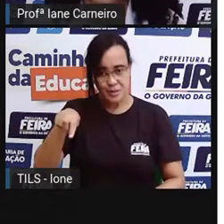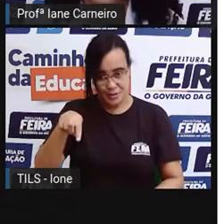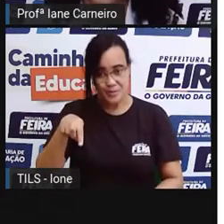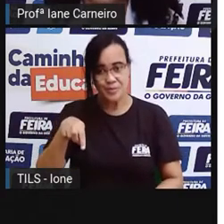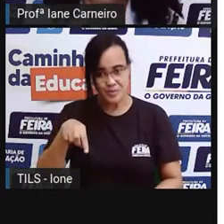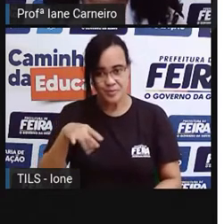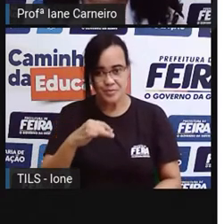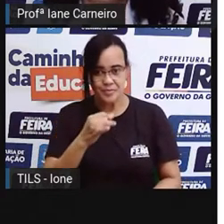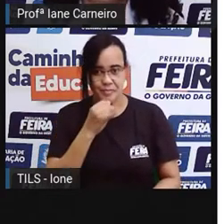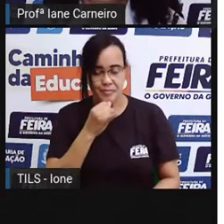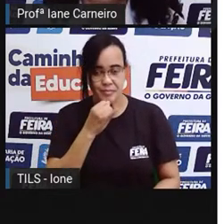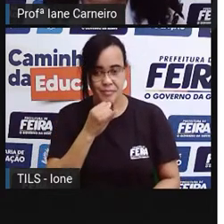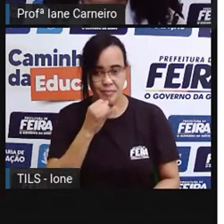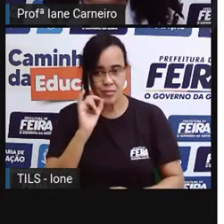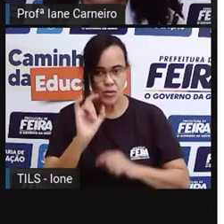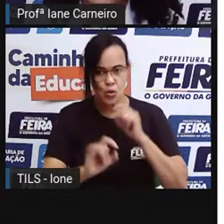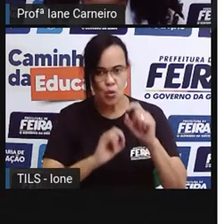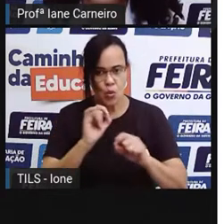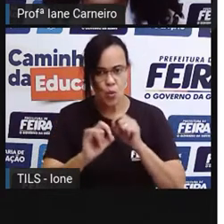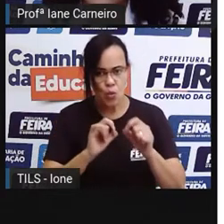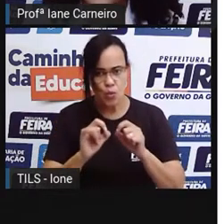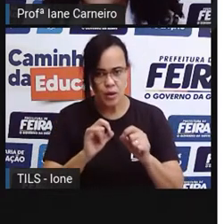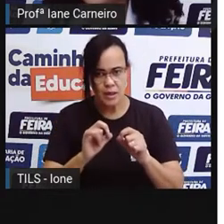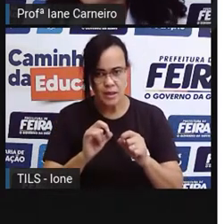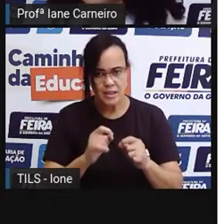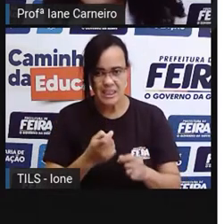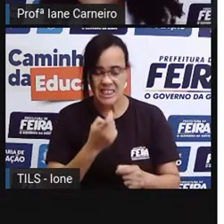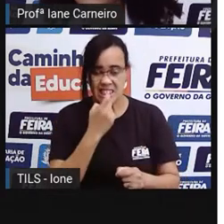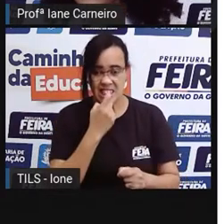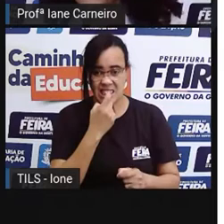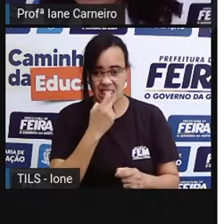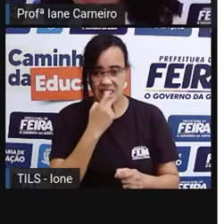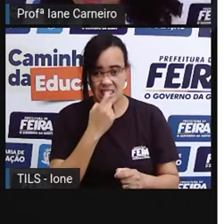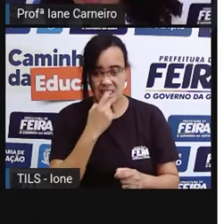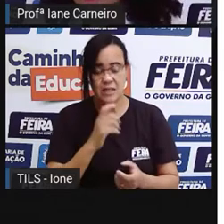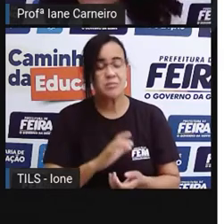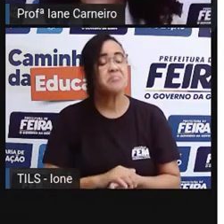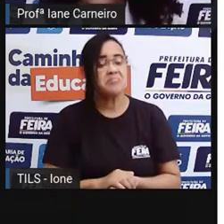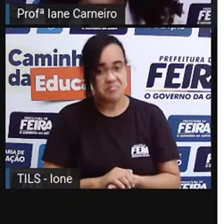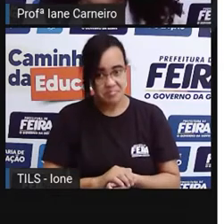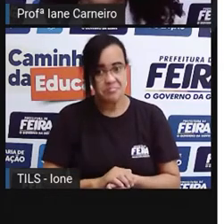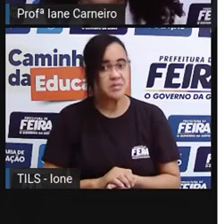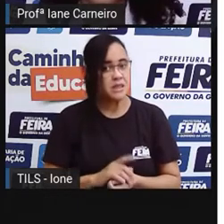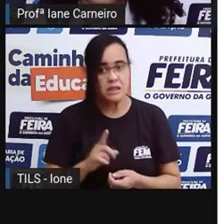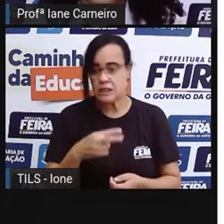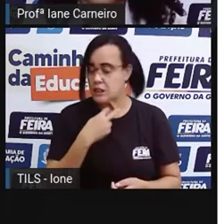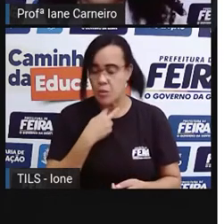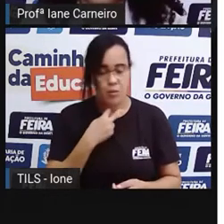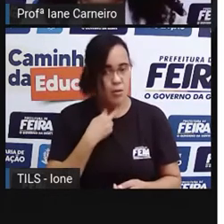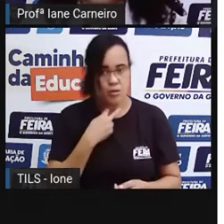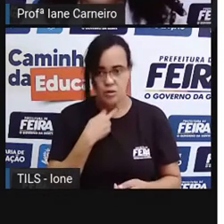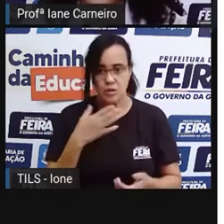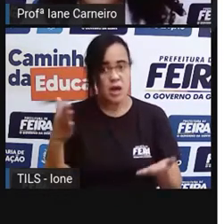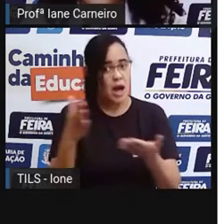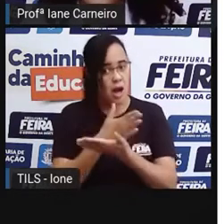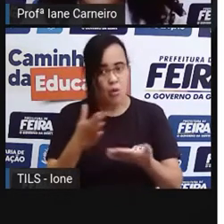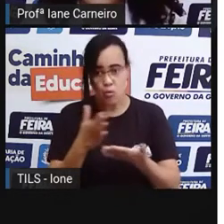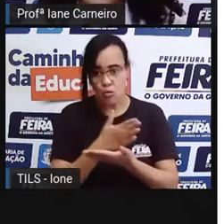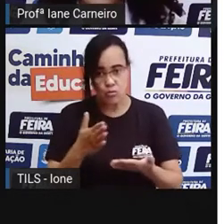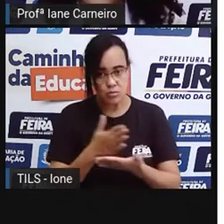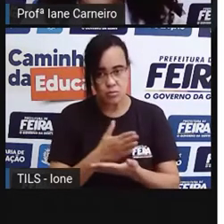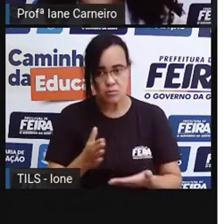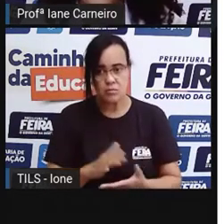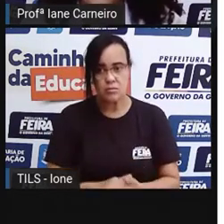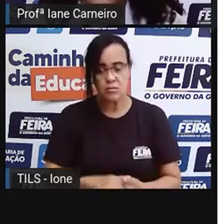que vêm com um plástico de alumínio também não podem ser reciclados. Os vidros,